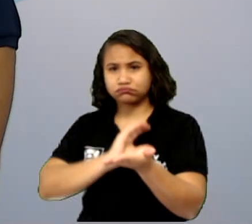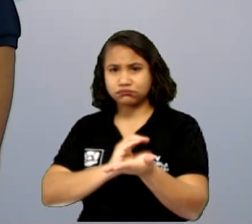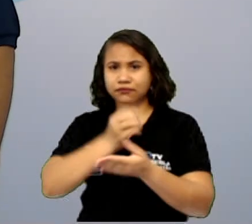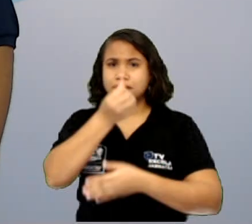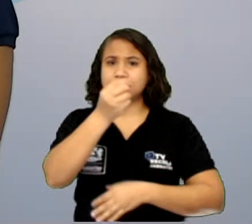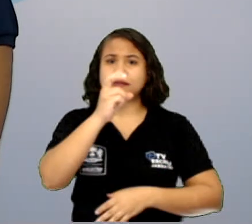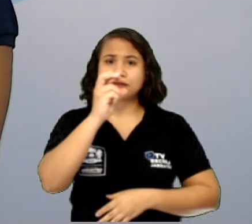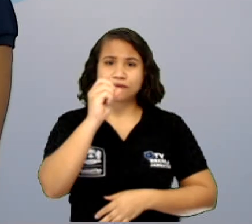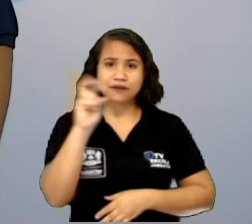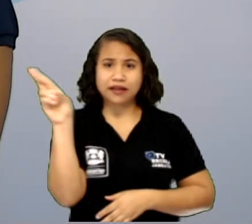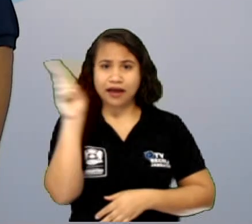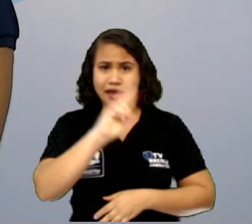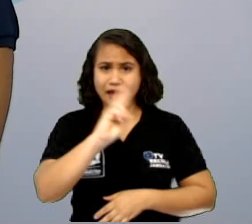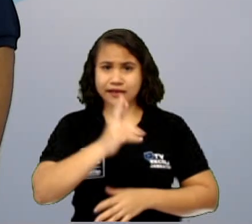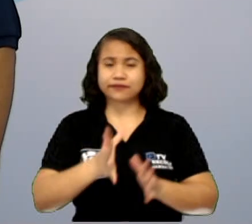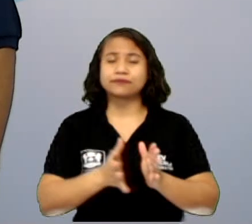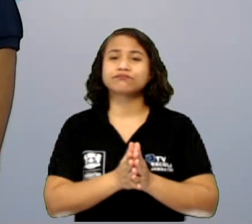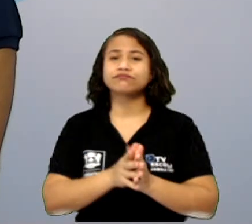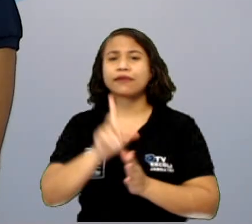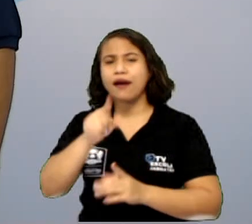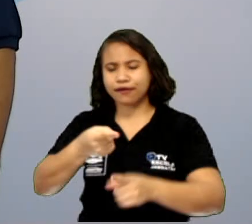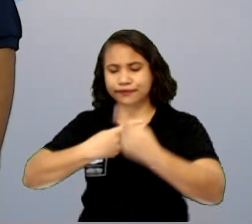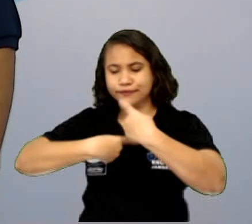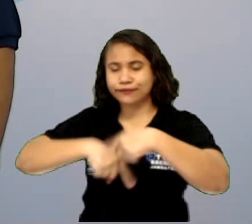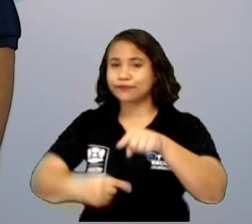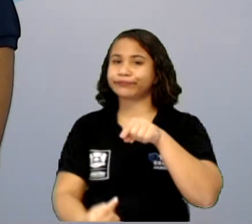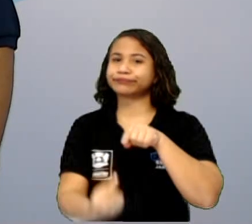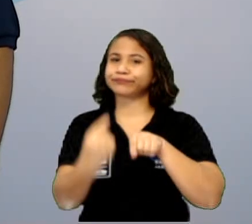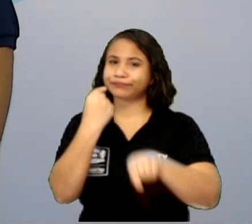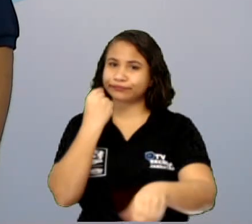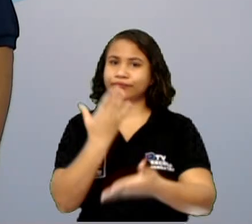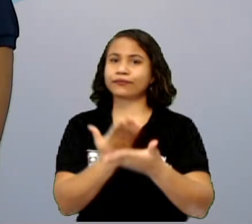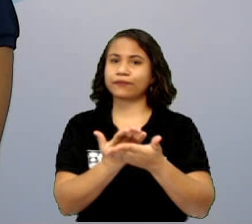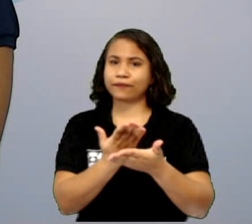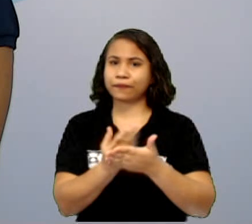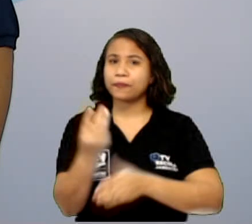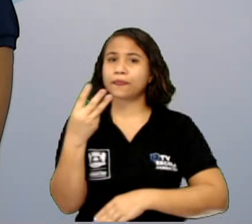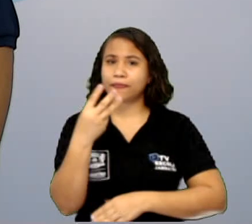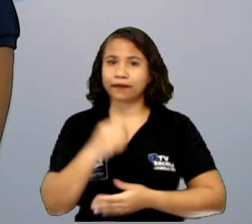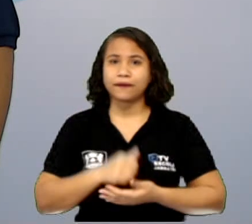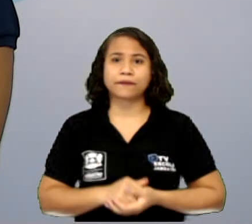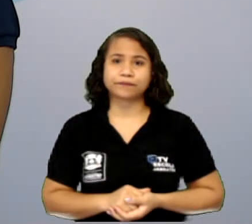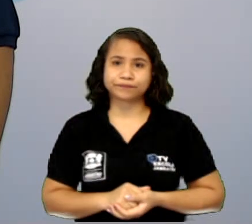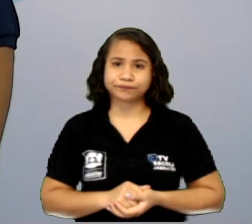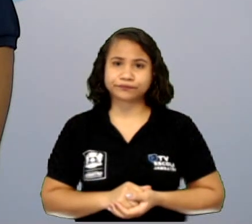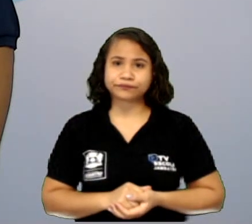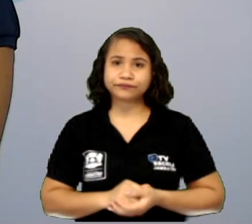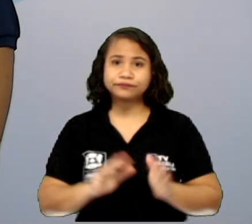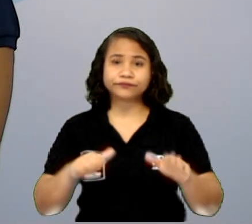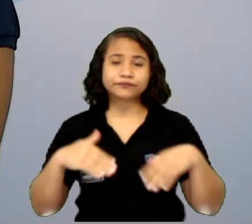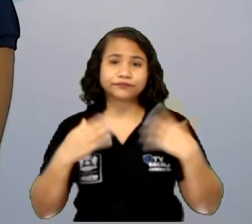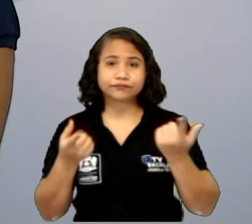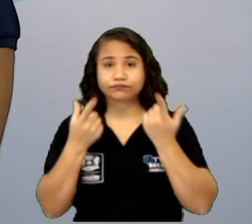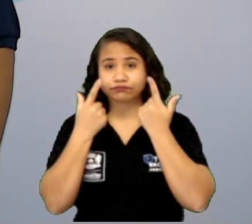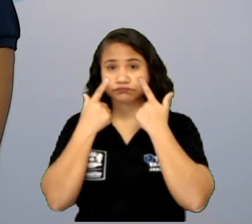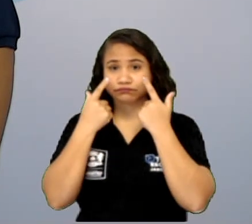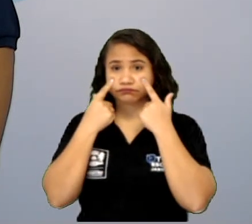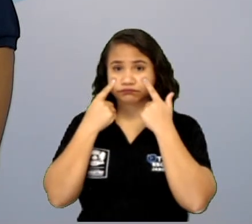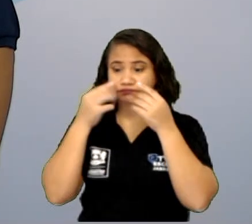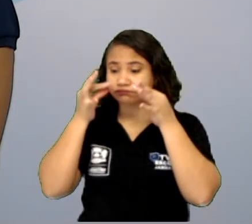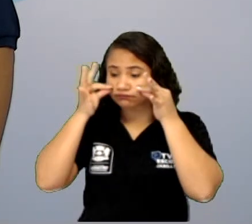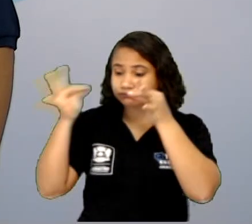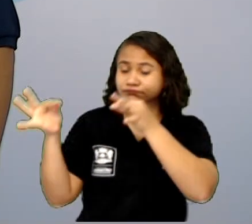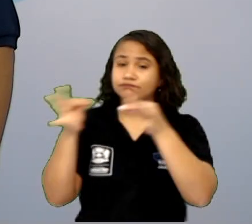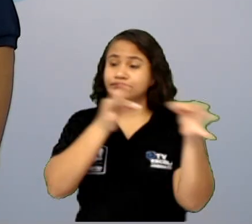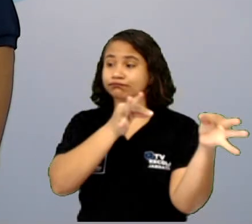650 Esse é o desafio que eu deixei para vocês na aula 3 tá vamos ver agora o desafio da